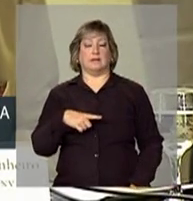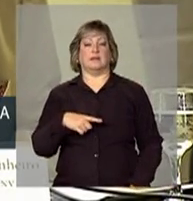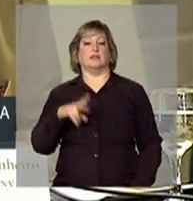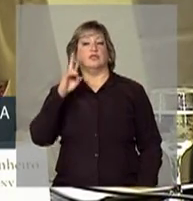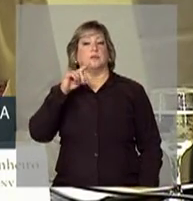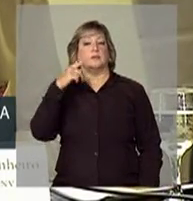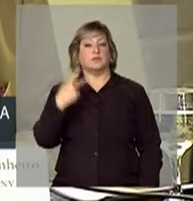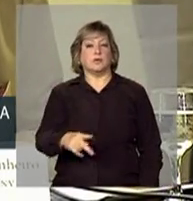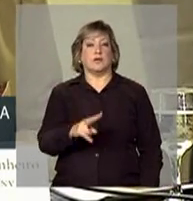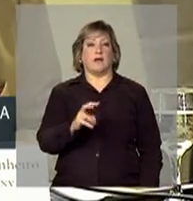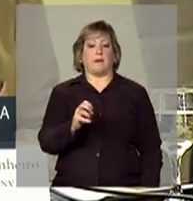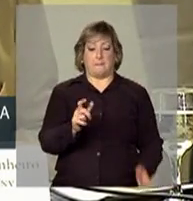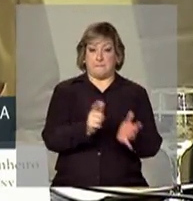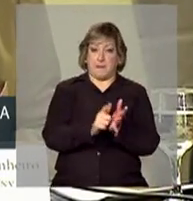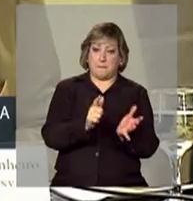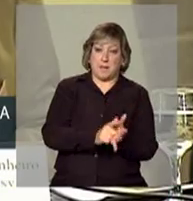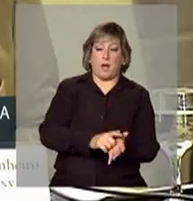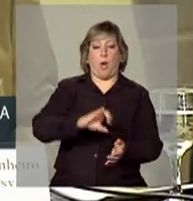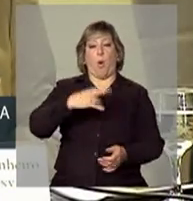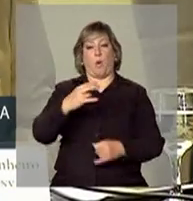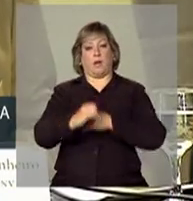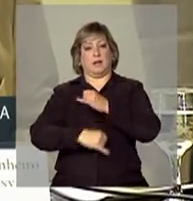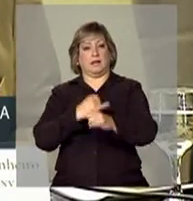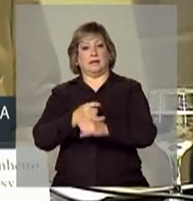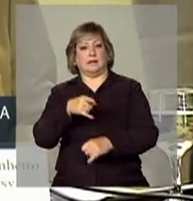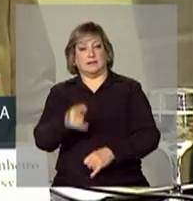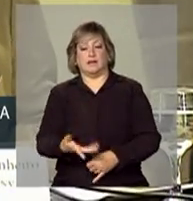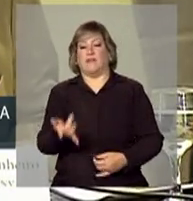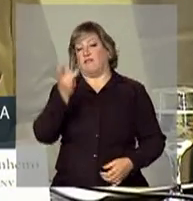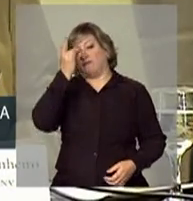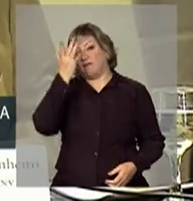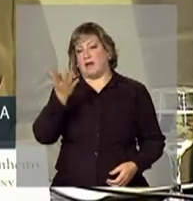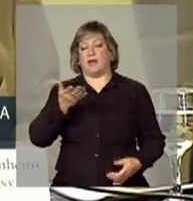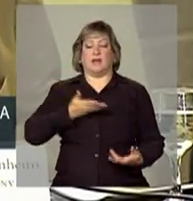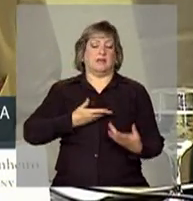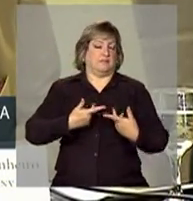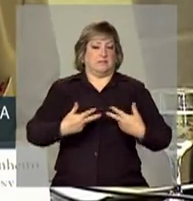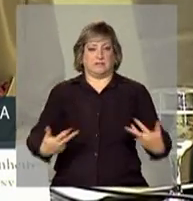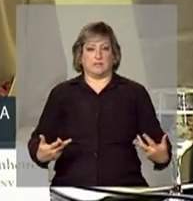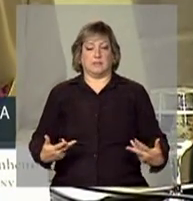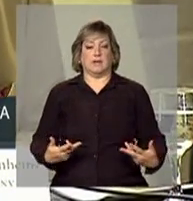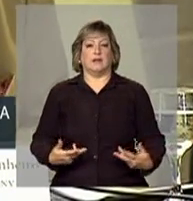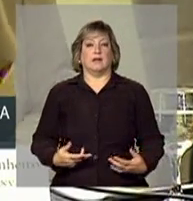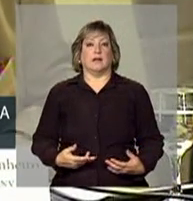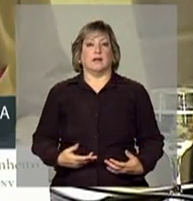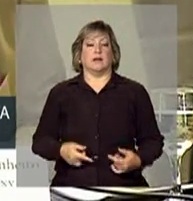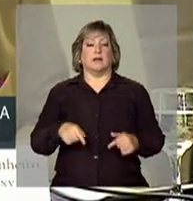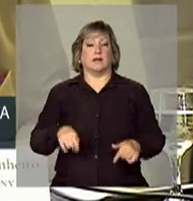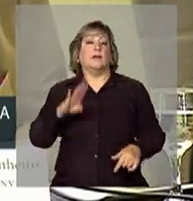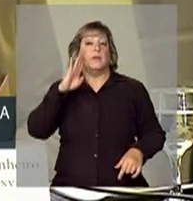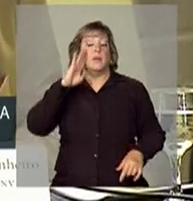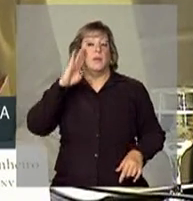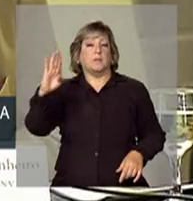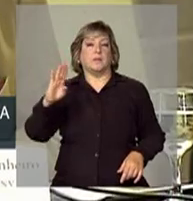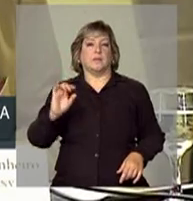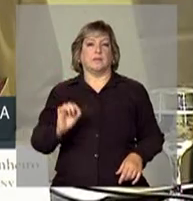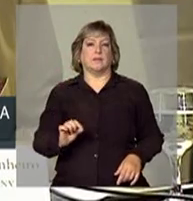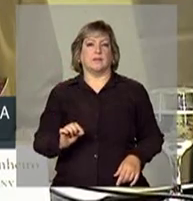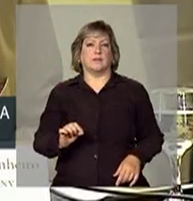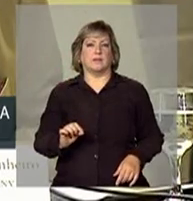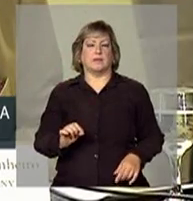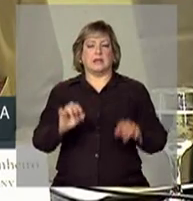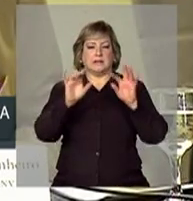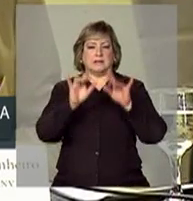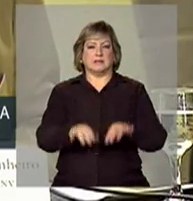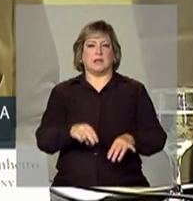sua versão papel, eletrônica, facilitada, amiga, etc., e o monumental